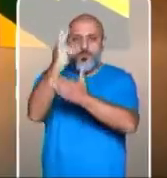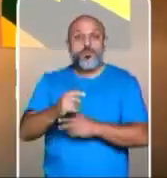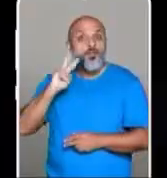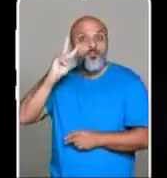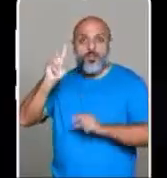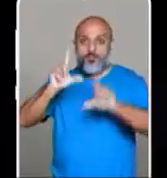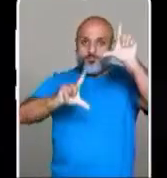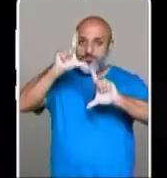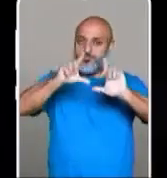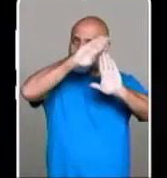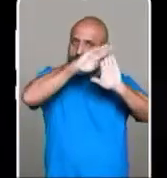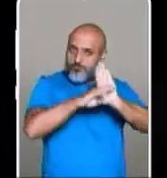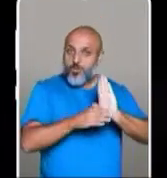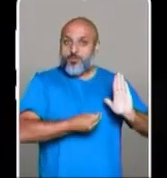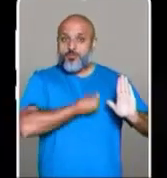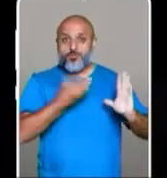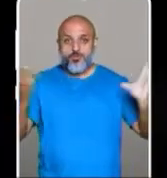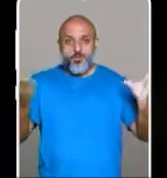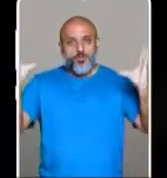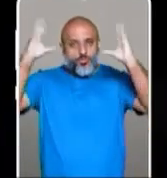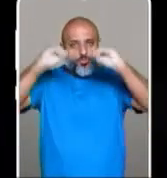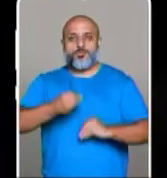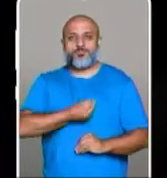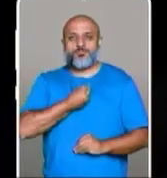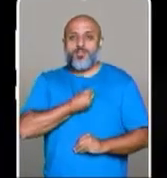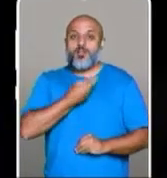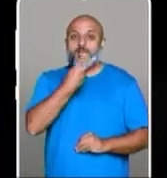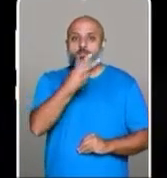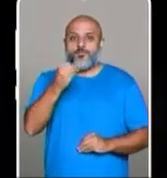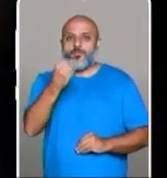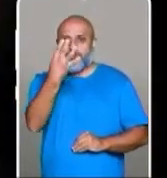rumo ao futuro. Você vai poder ver esse programa do Ciro completo hoje à